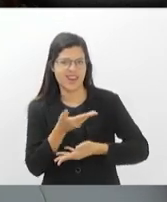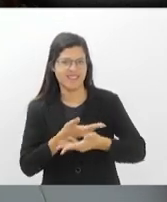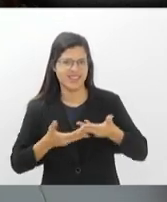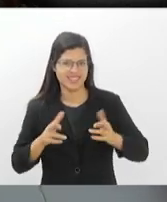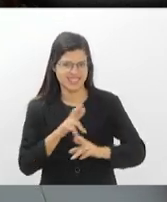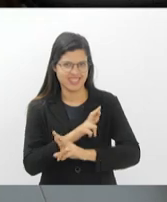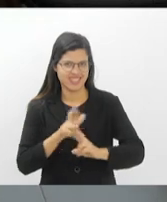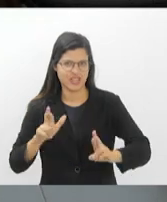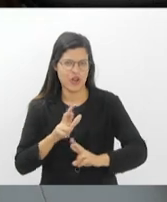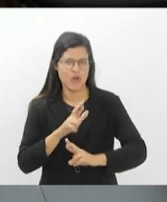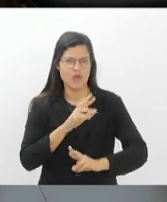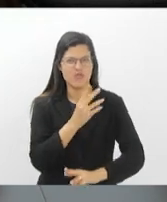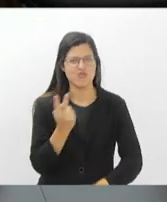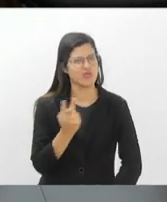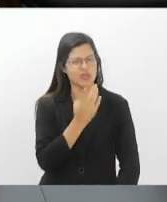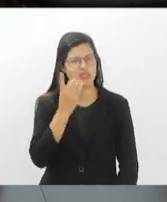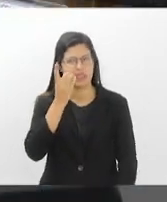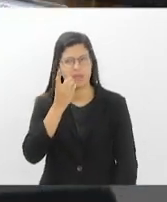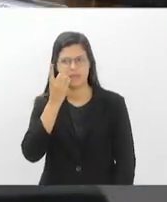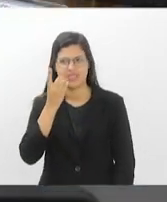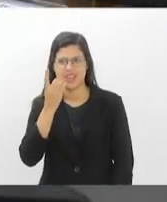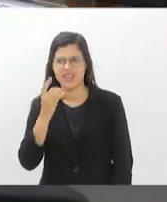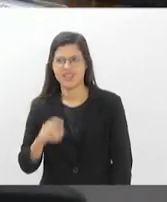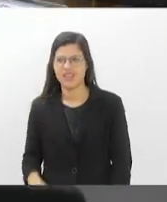Deputado Mink, só falta dizer que foi escoteiro também, né?